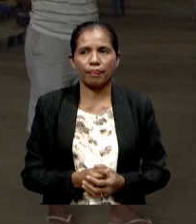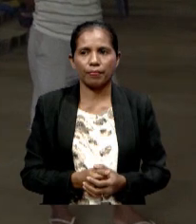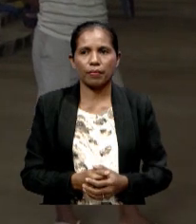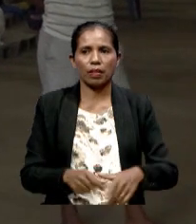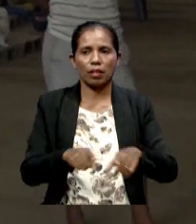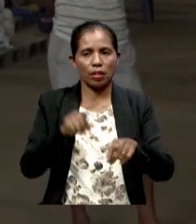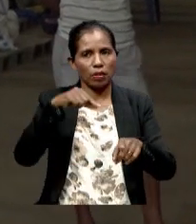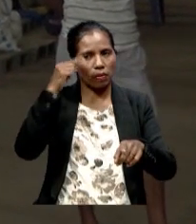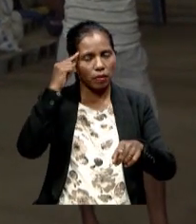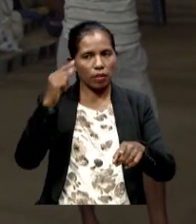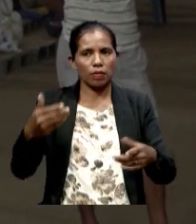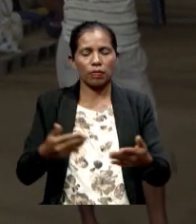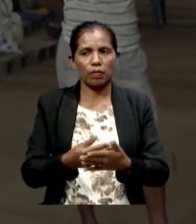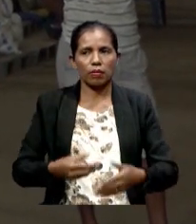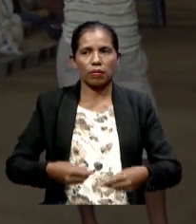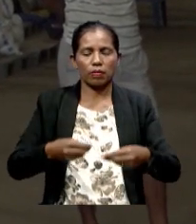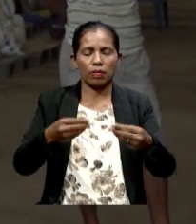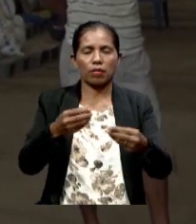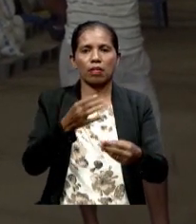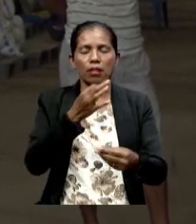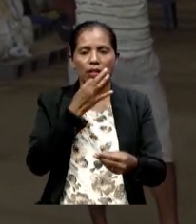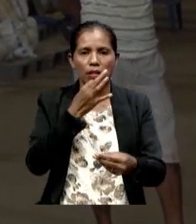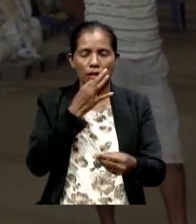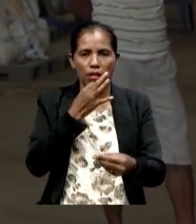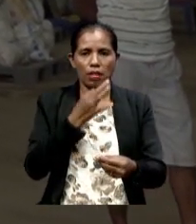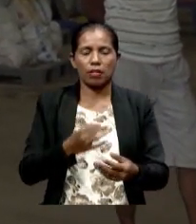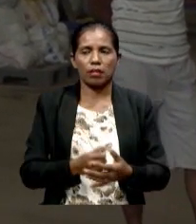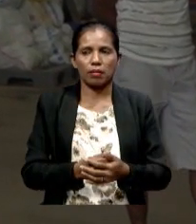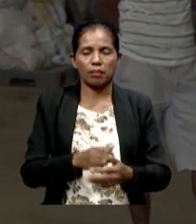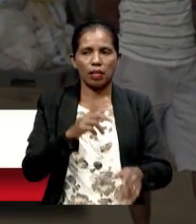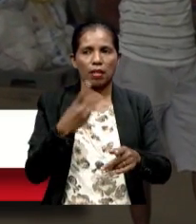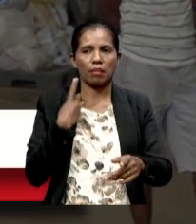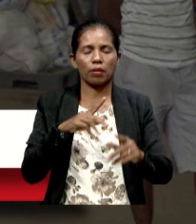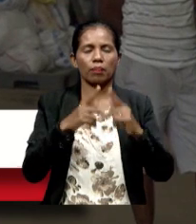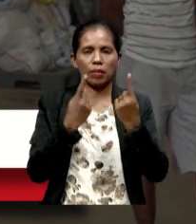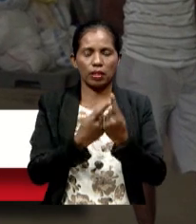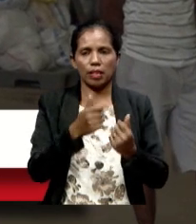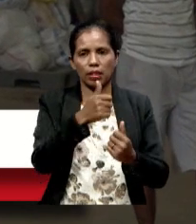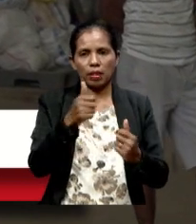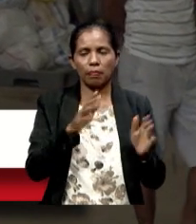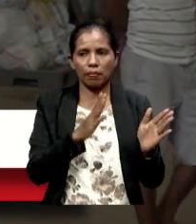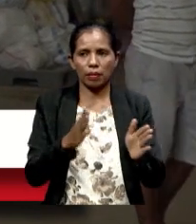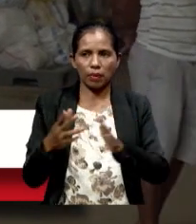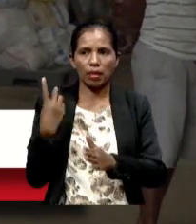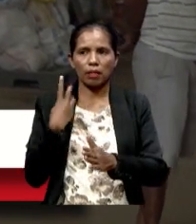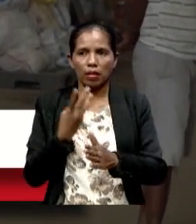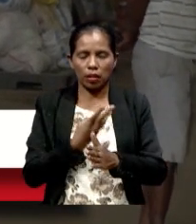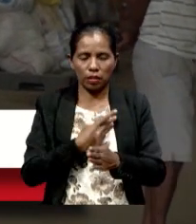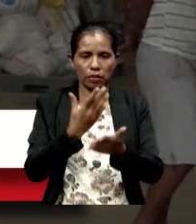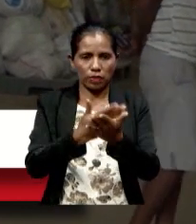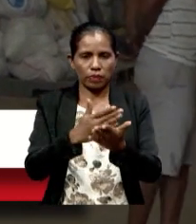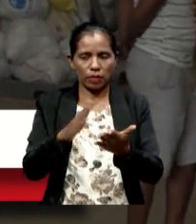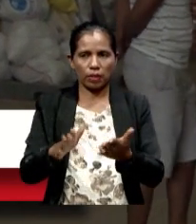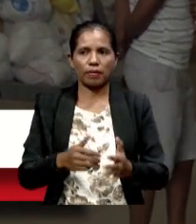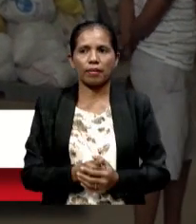governo foi na decisão para tu fazer a cesta básica, a minha companhia de prepara a minha para tu, prepara para o produto que tu faz.